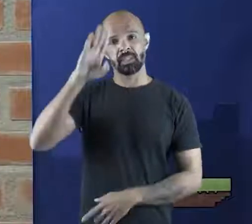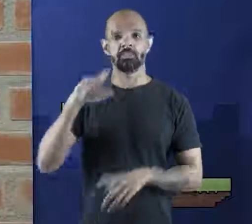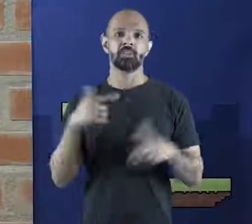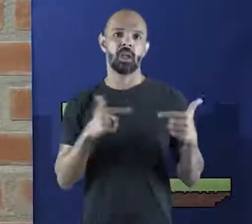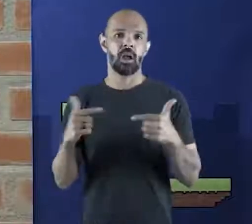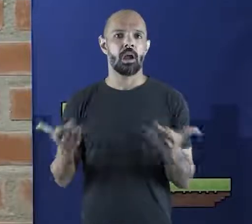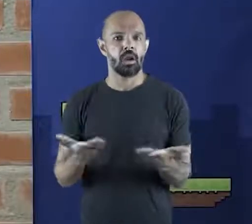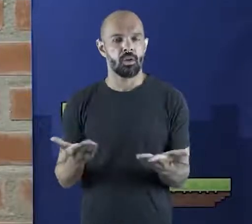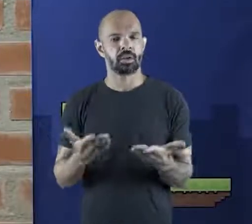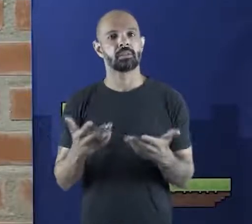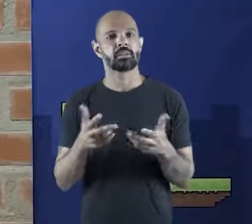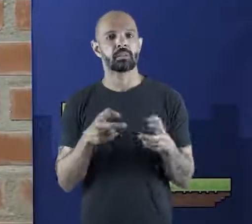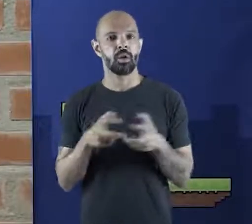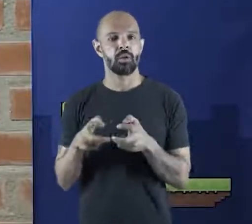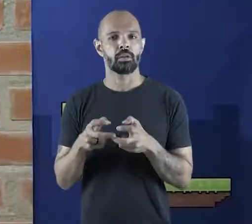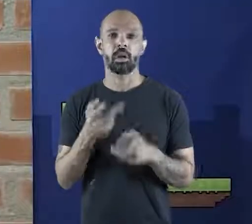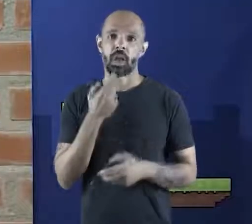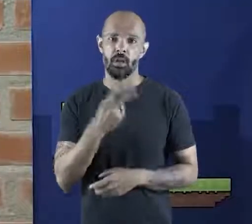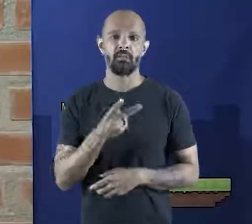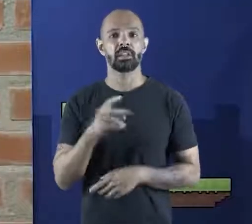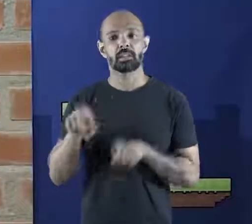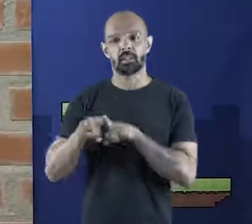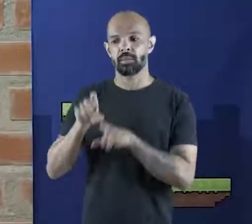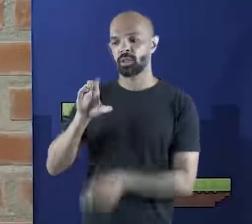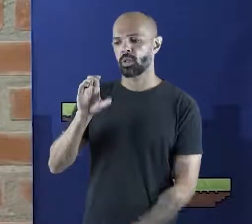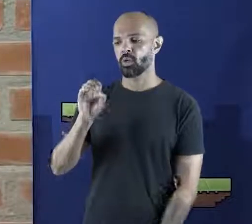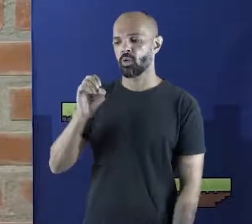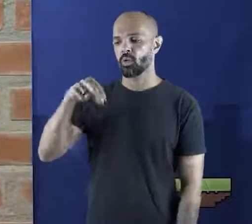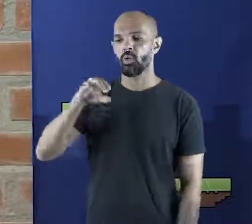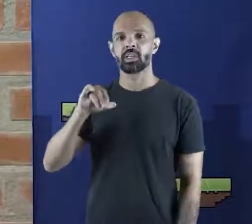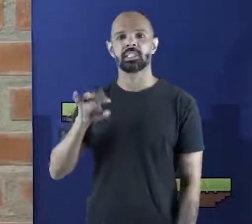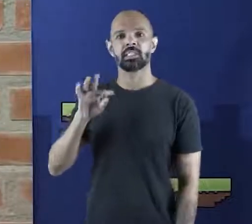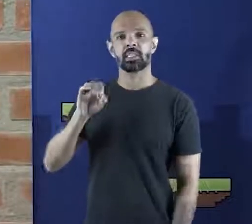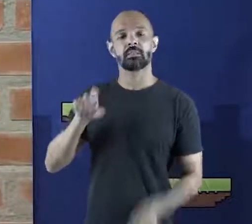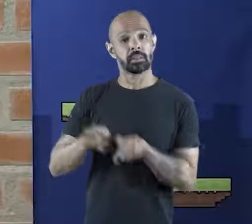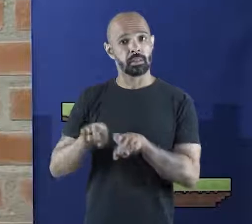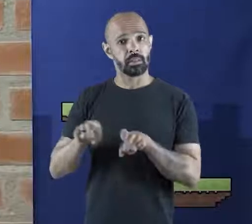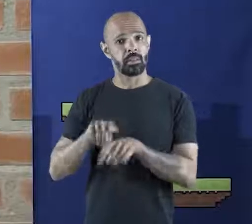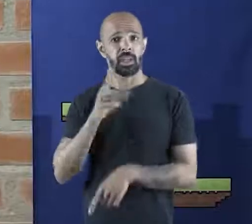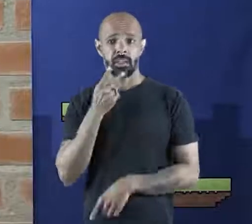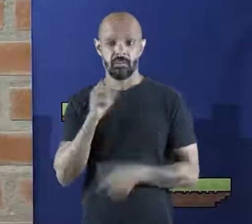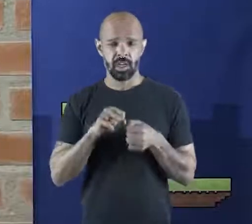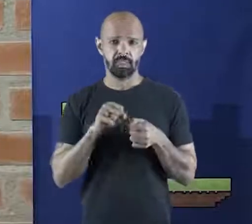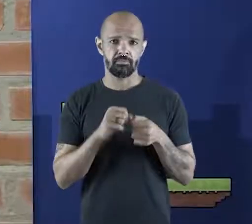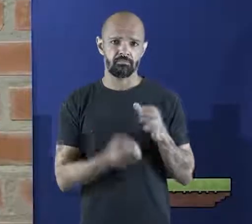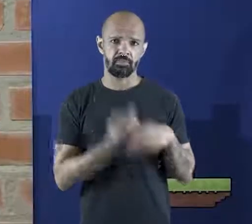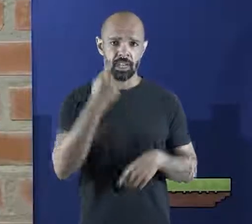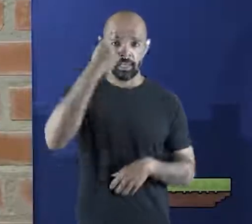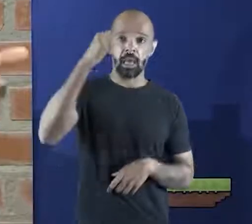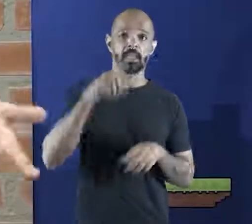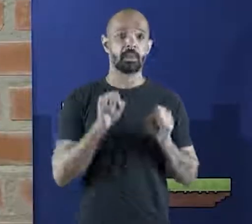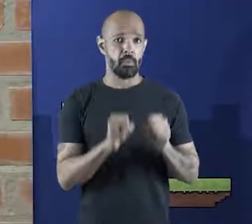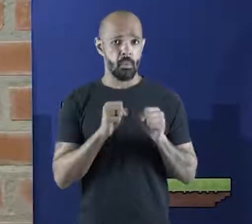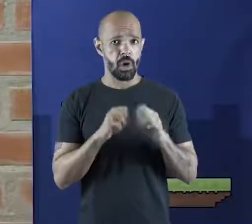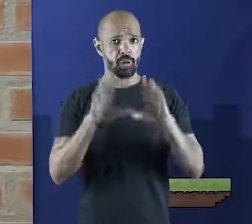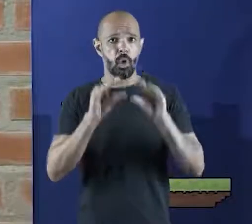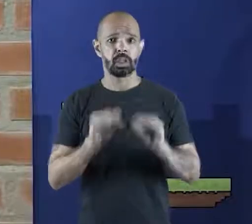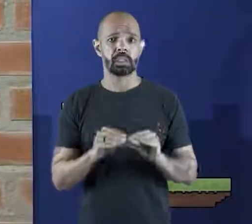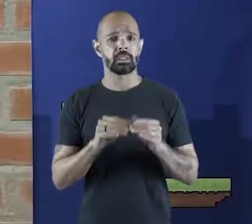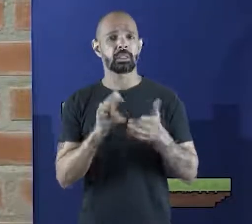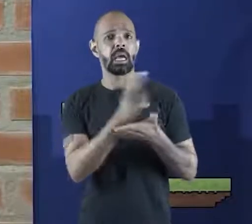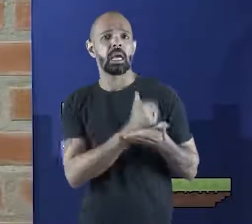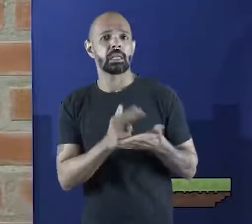gente tem dentro da área de atuação. Eu falei do concept também, porque o concept também, ele, além de fazer o conceito, como eu falei, essa ideia, ele também pode modelar,